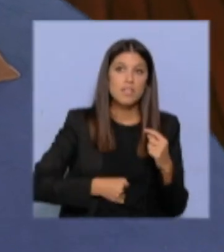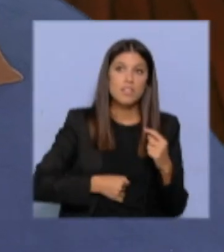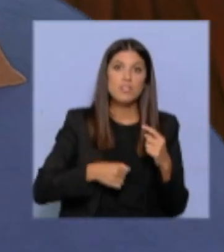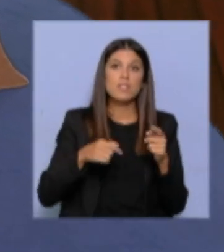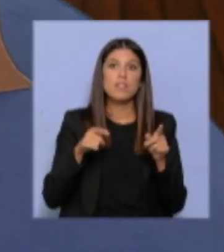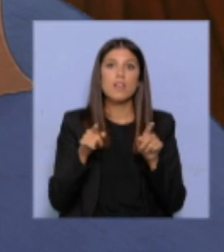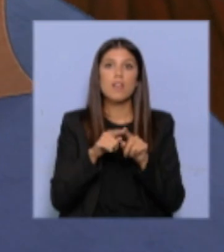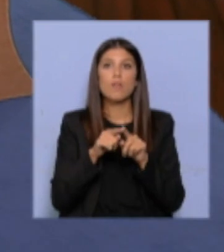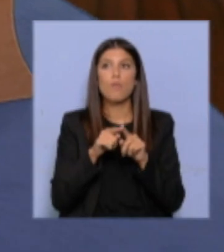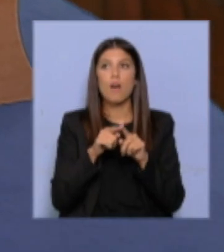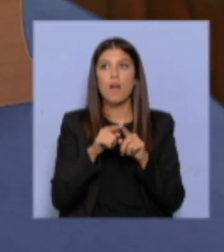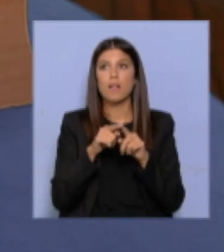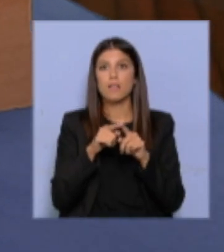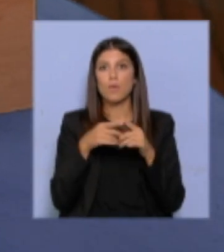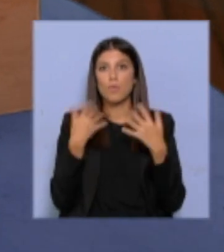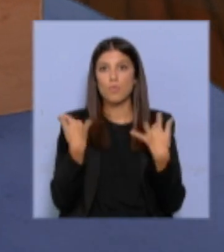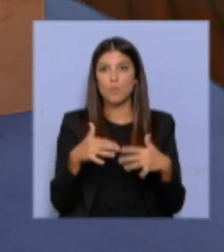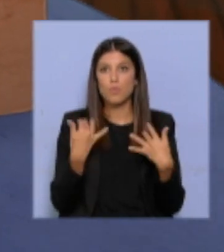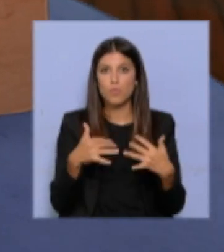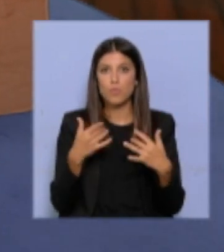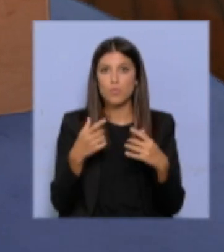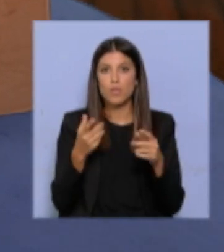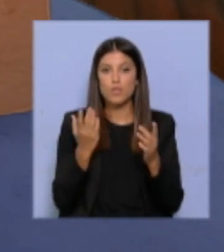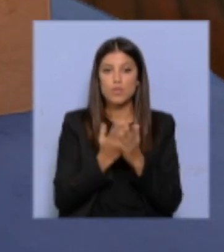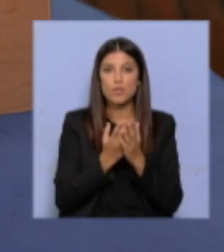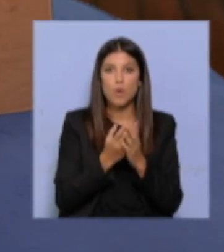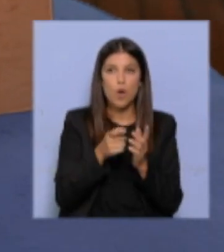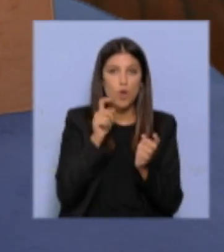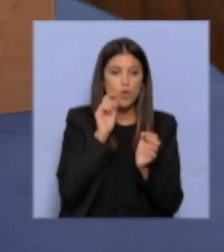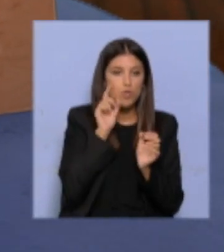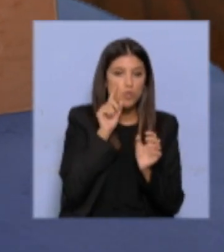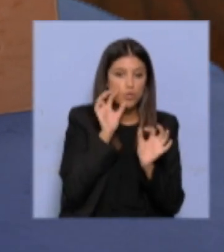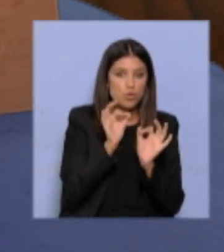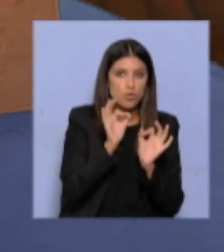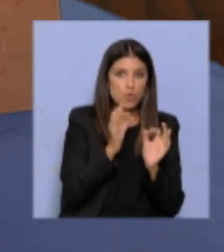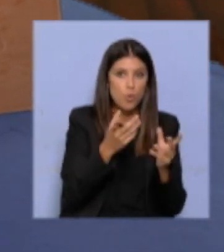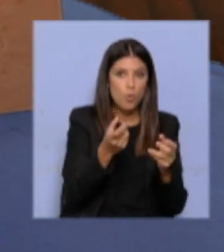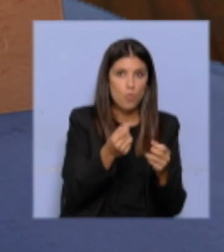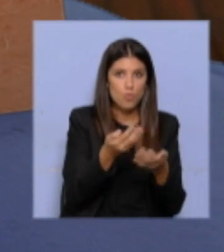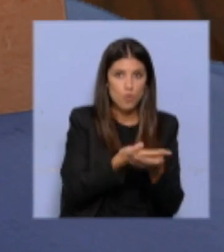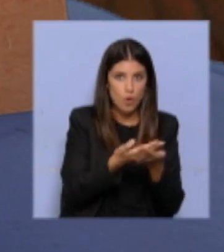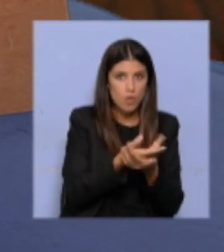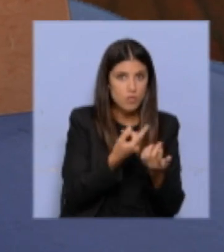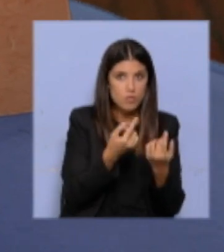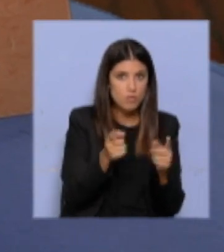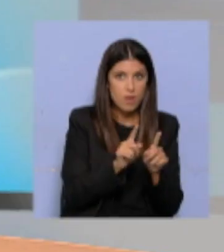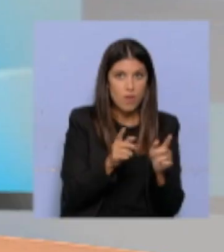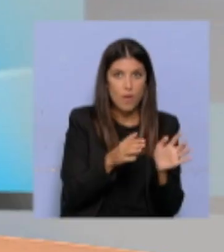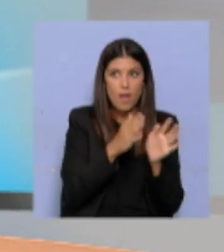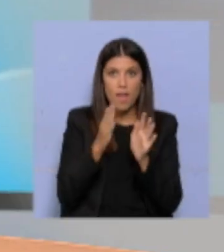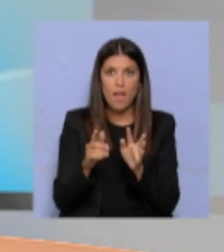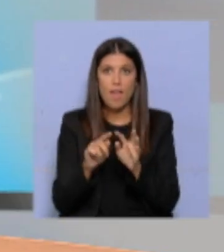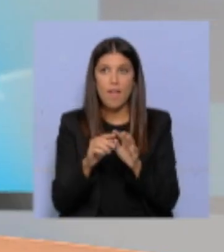muito maior do que a simples salvaguarda do negócio. É garantir coesão do interior das